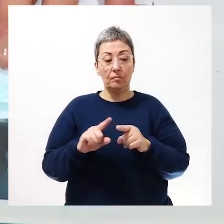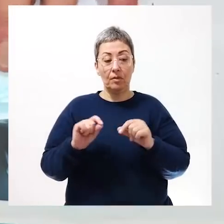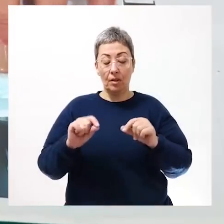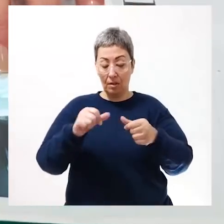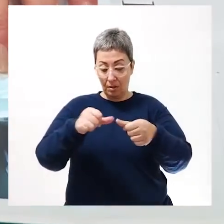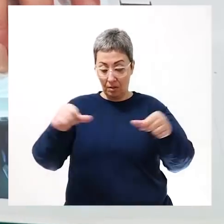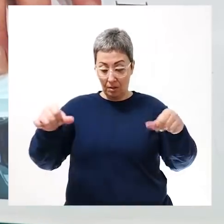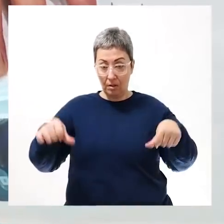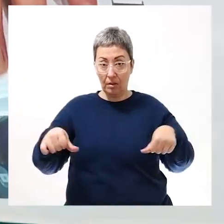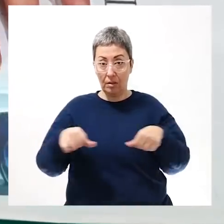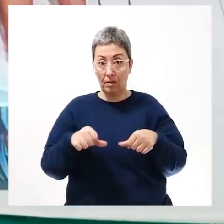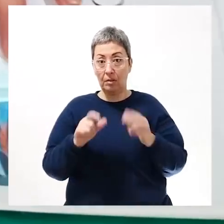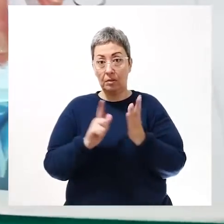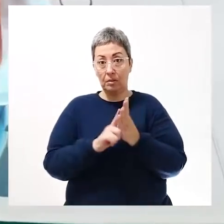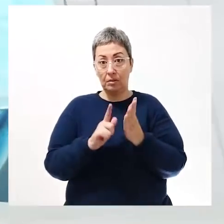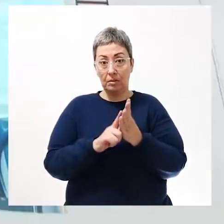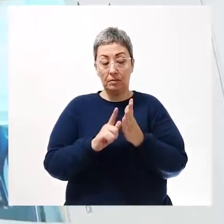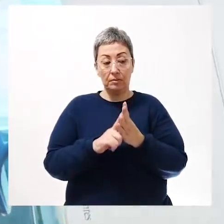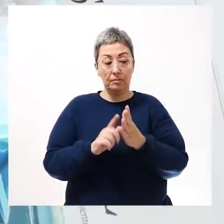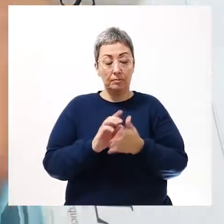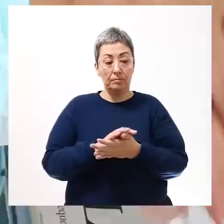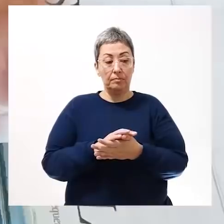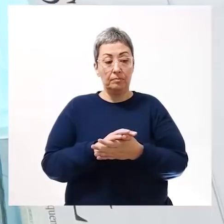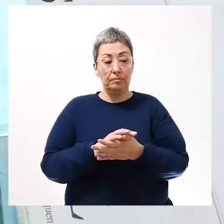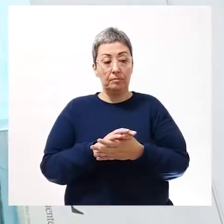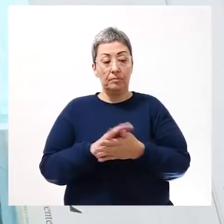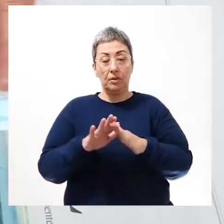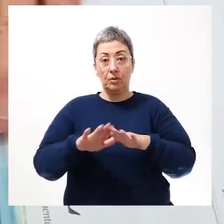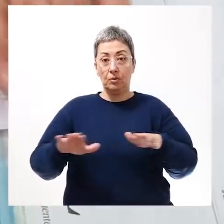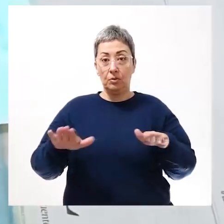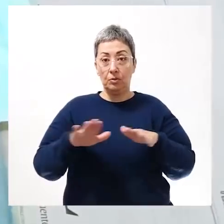papel sulfite que tá aqui.